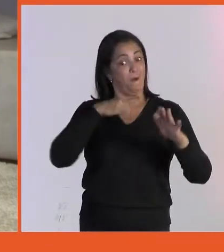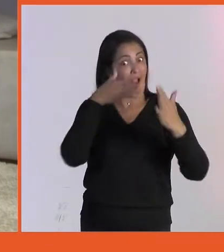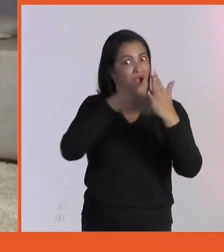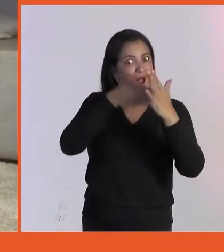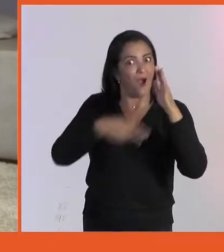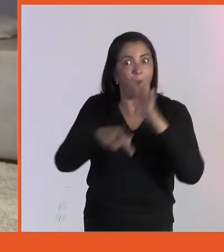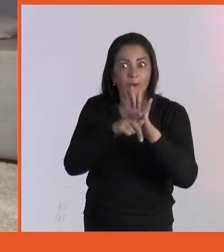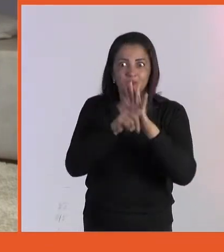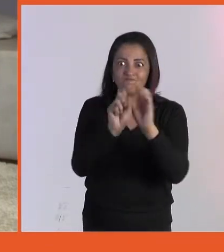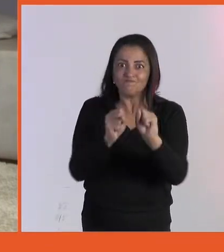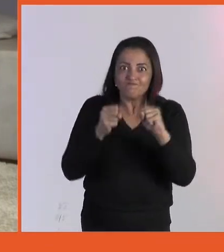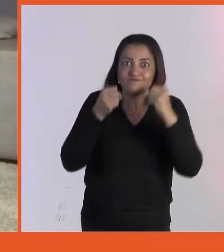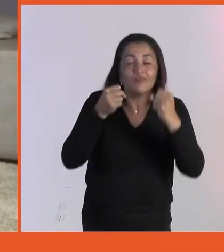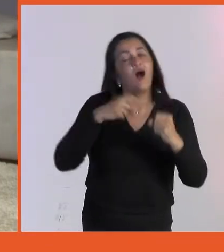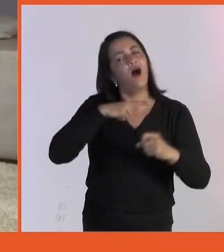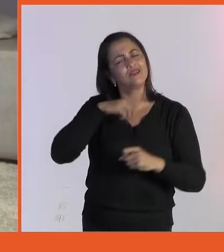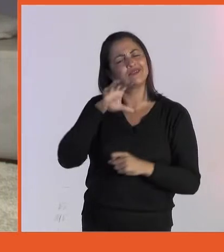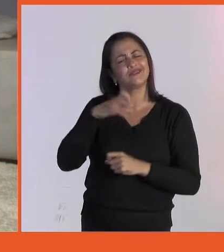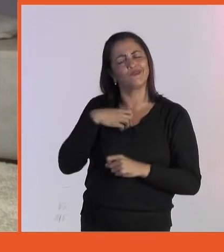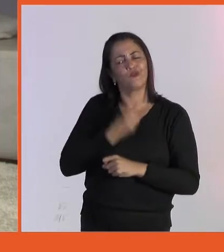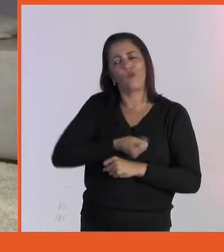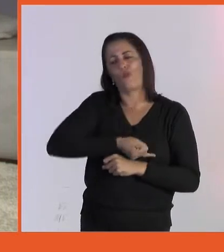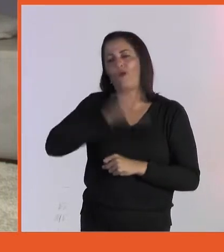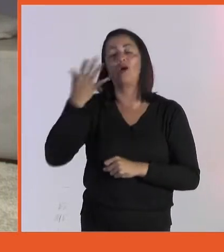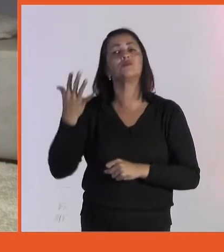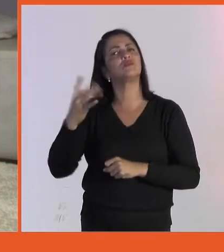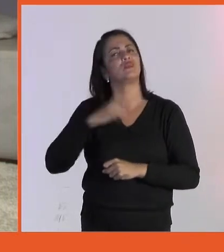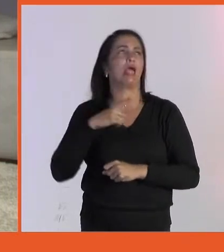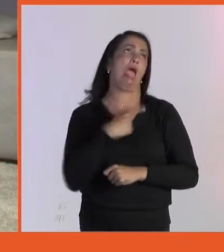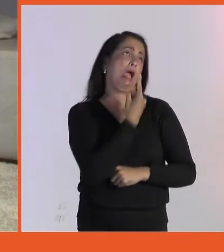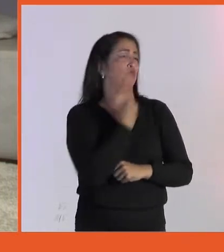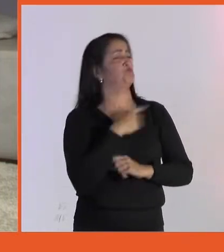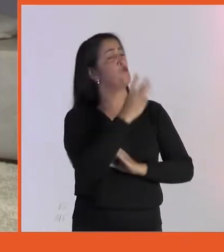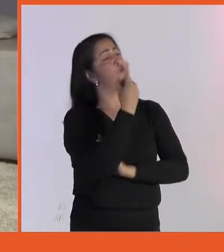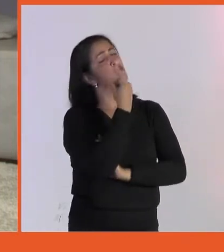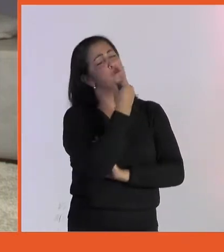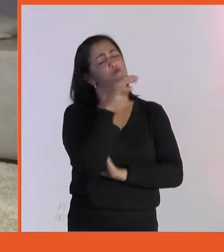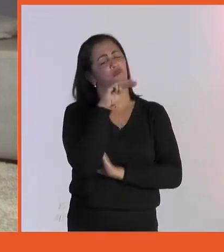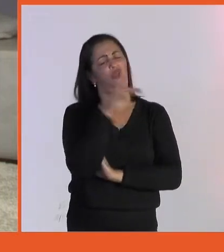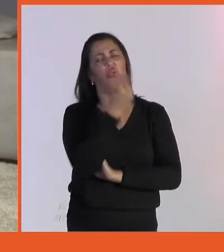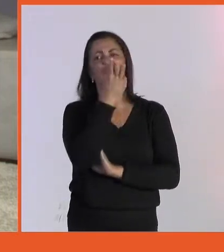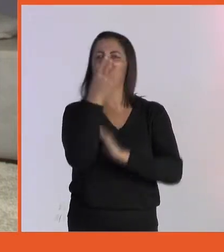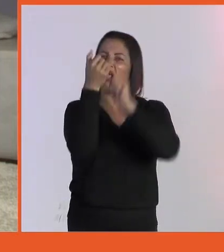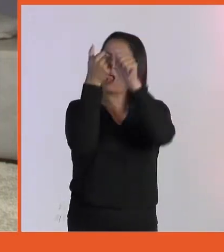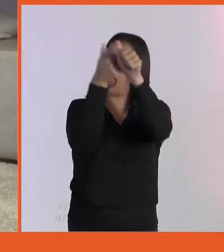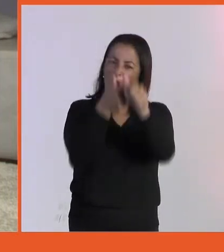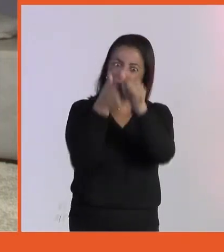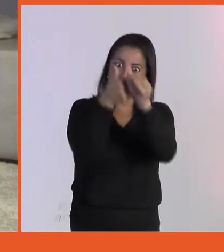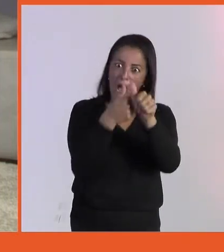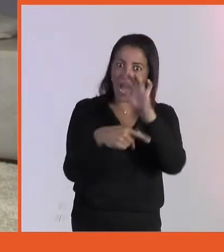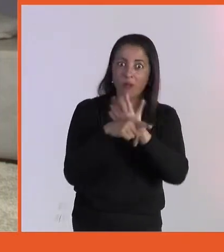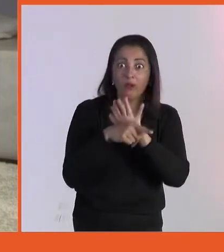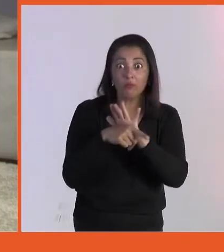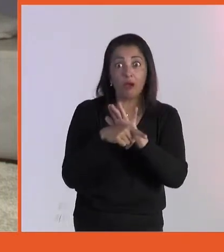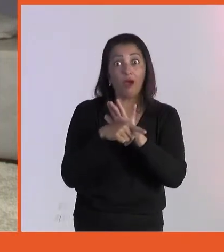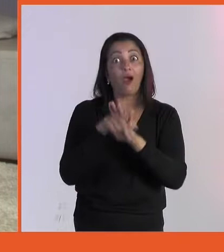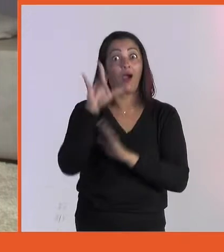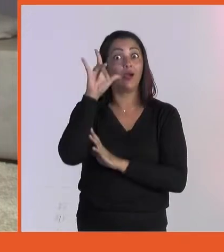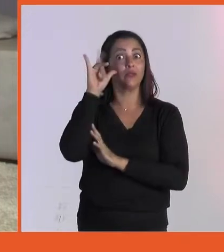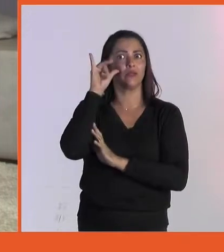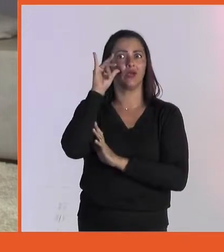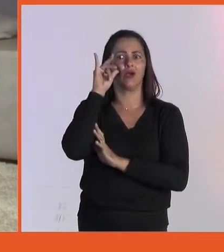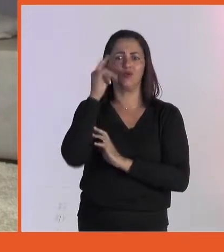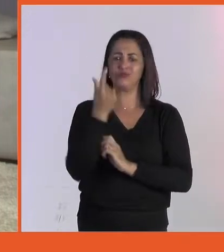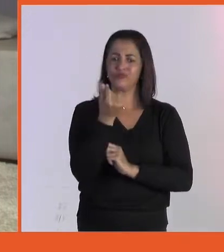é exatamente essa questão dos números, assim, de... Ah, eu tenho 1 milhão de seguidores no Instagram e não consigo